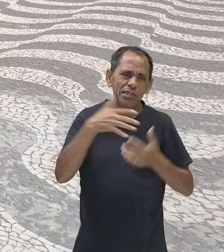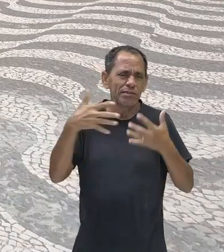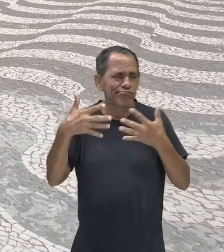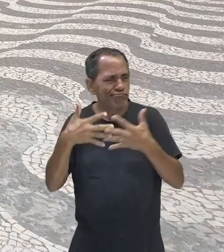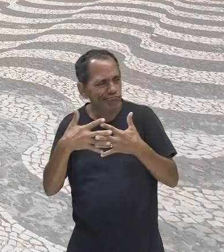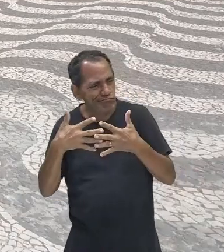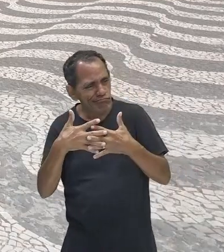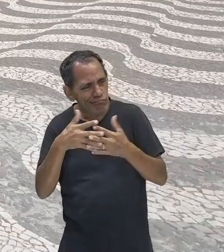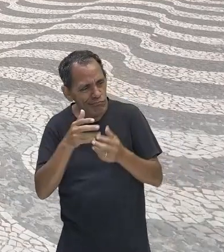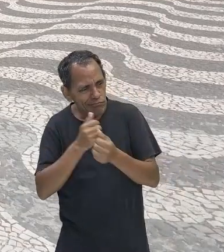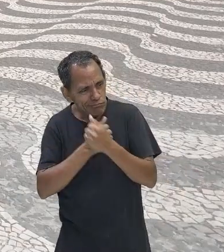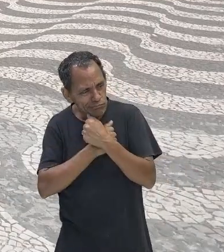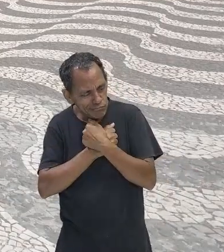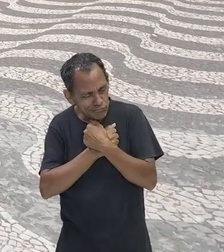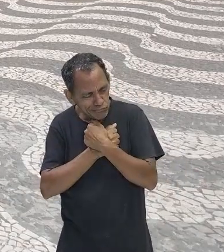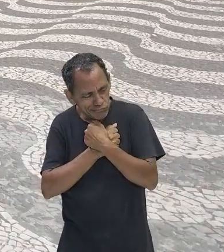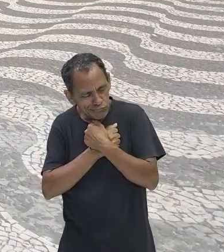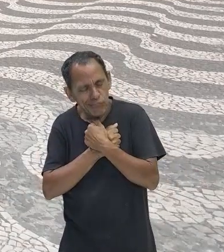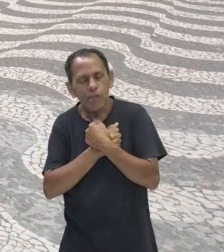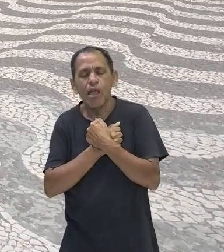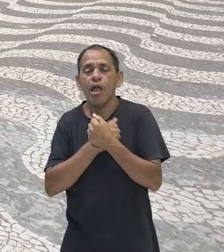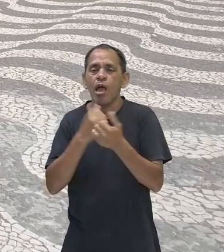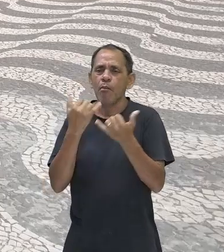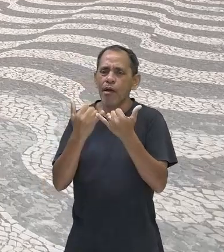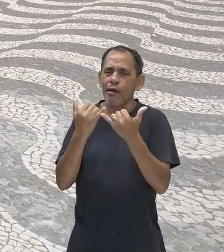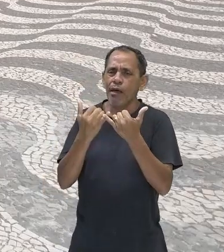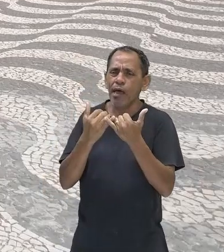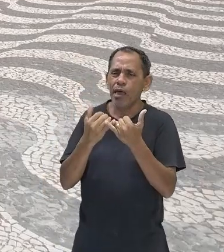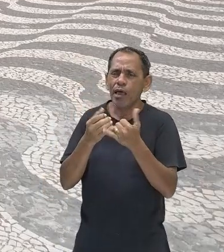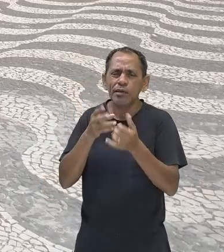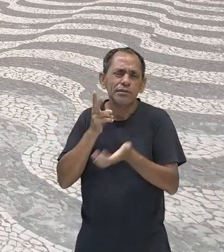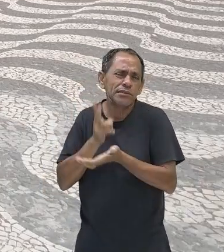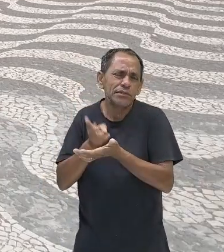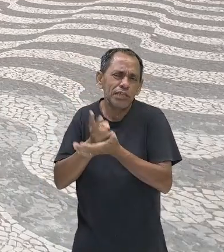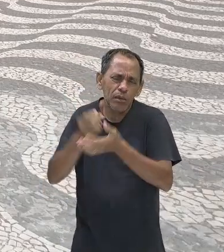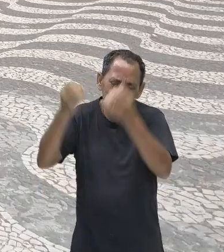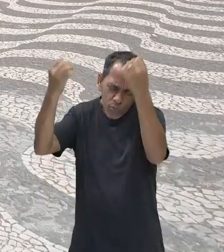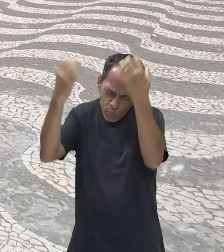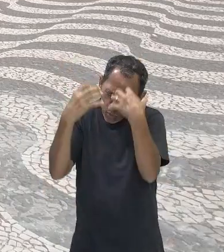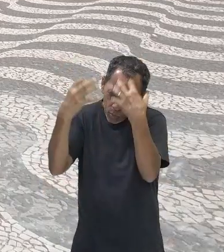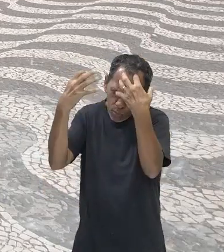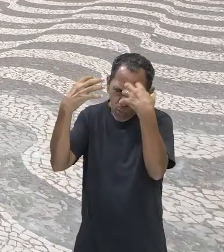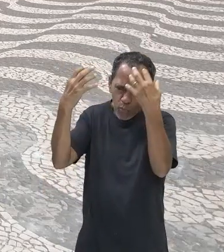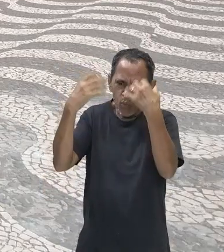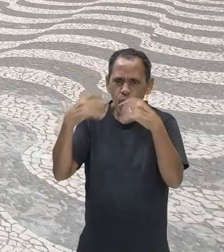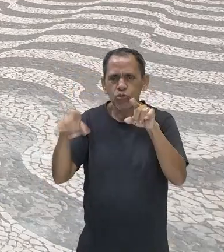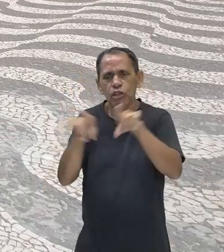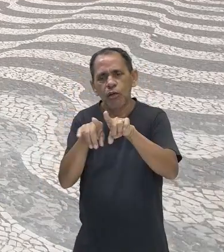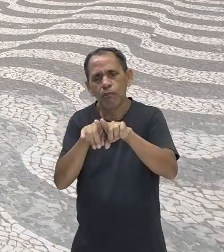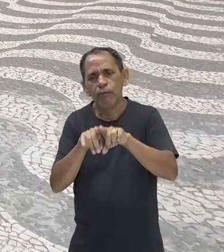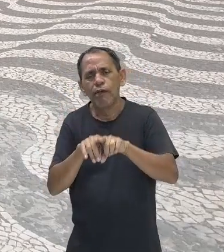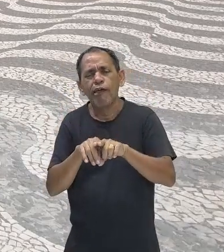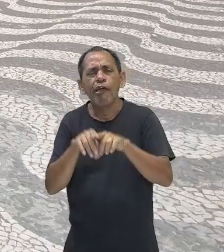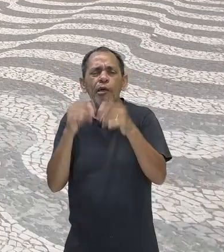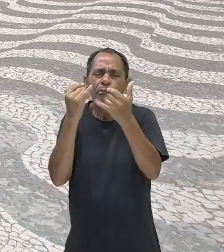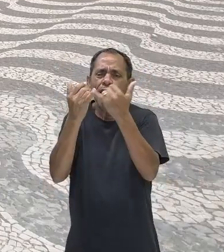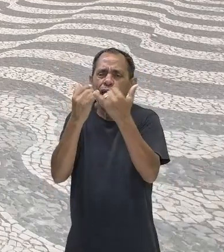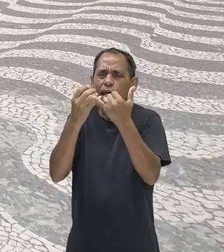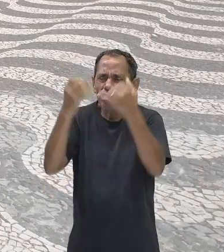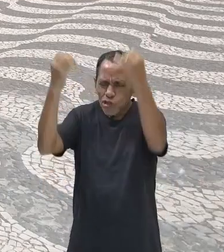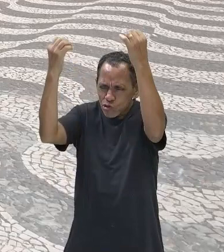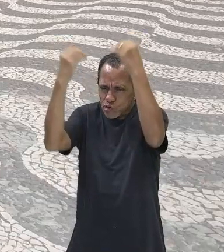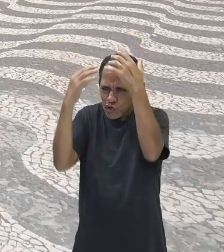na chuva, parece que eu estou sempre me molhando, né? Parece que esse tempo fechado, ele